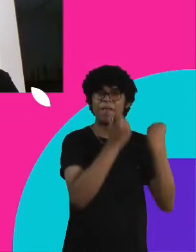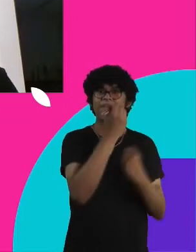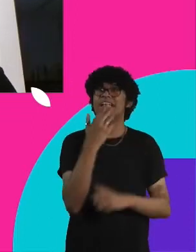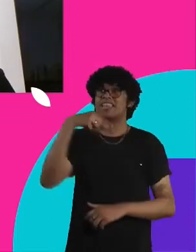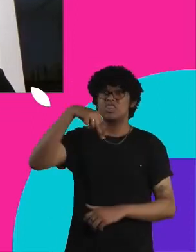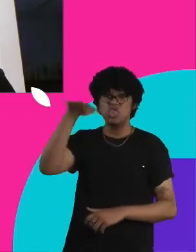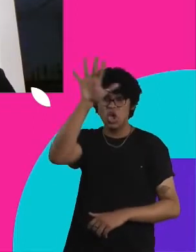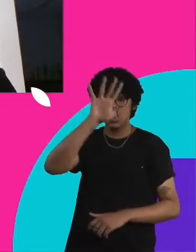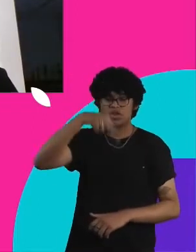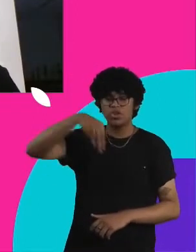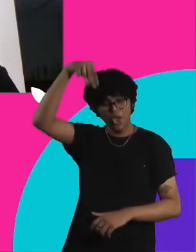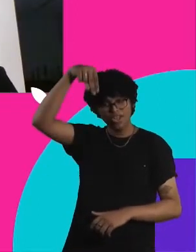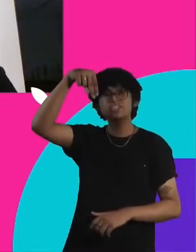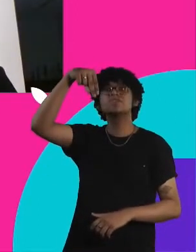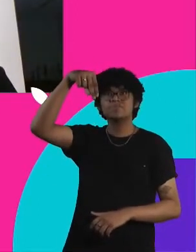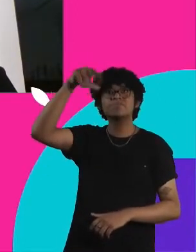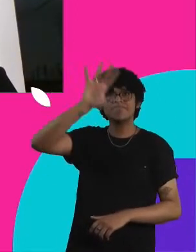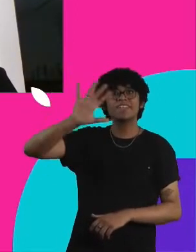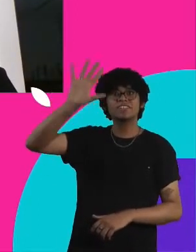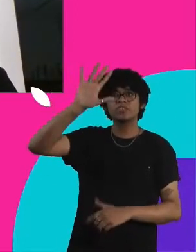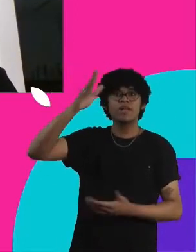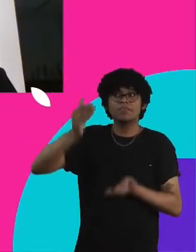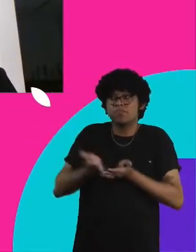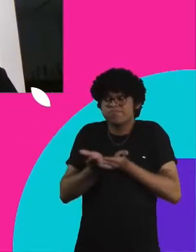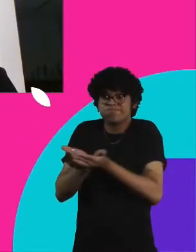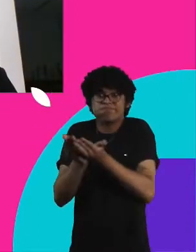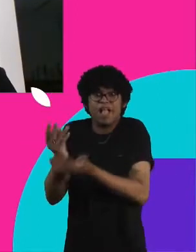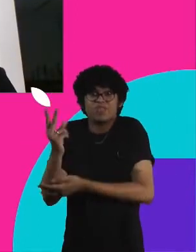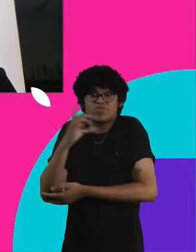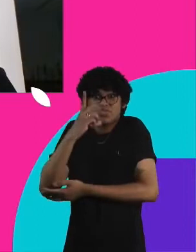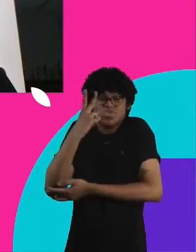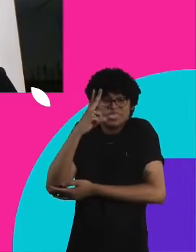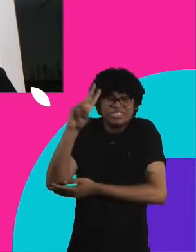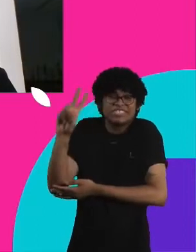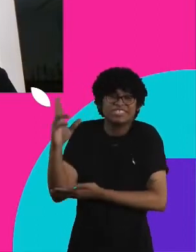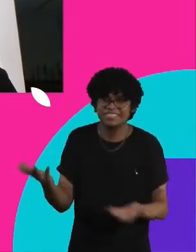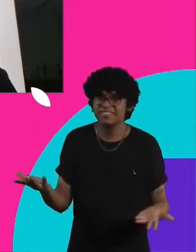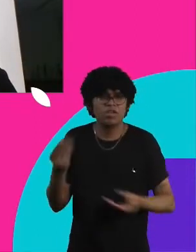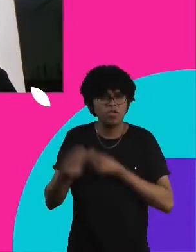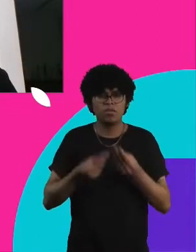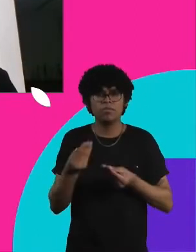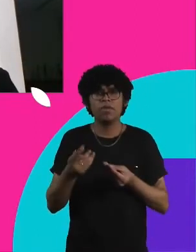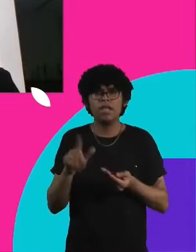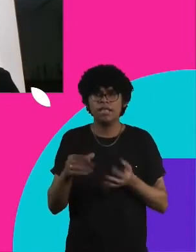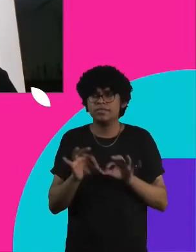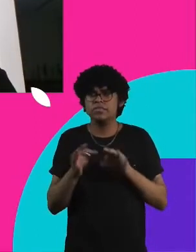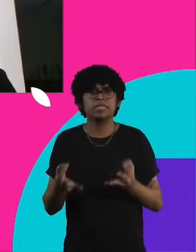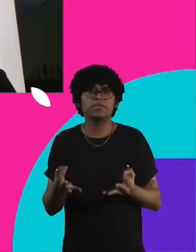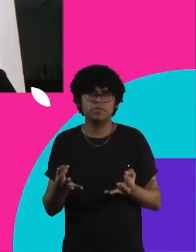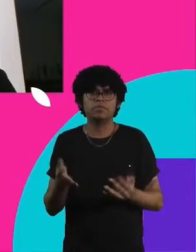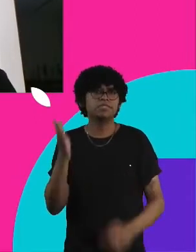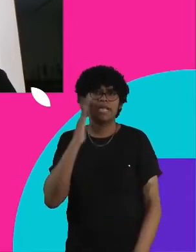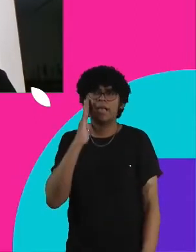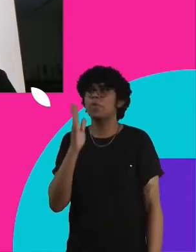norte. Então vai 12 dias de barco, enfim, como que você faz isso? Com humildade, sabendo que cada um sabe de coisas distintas entre si,